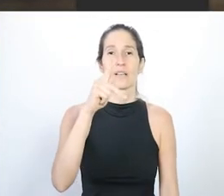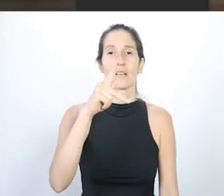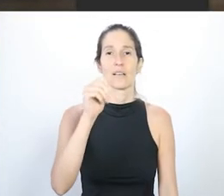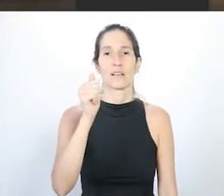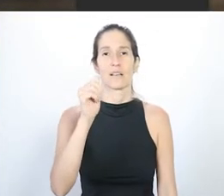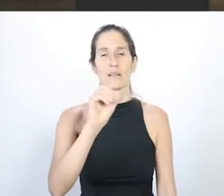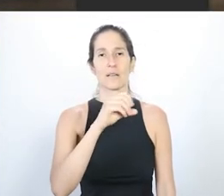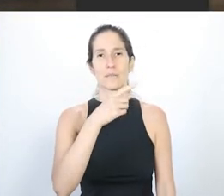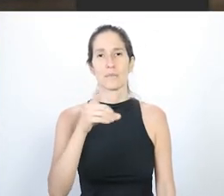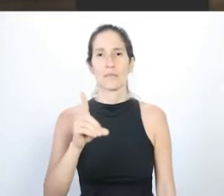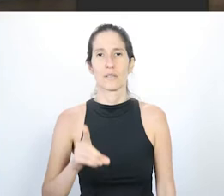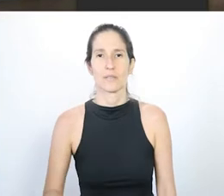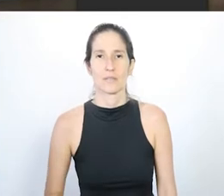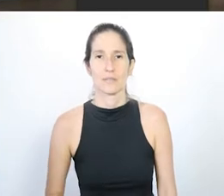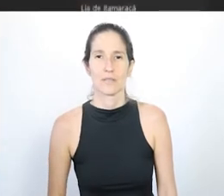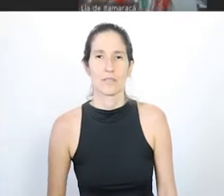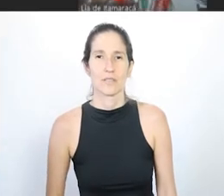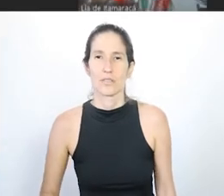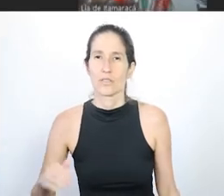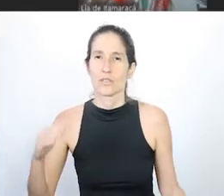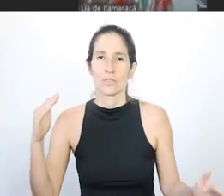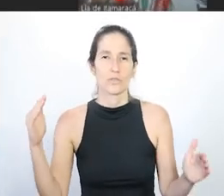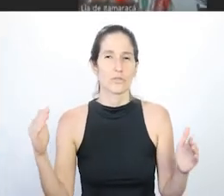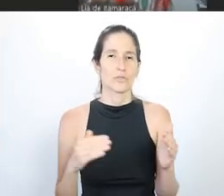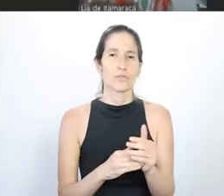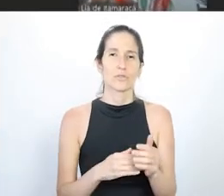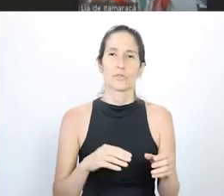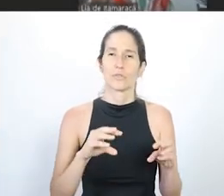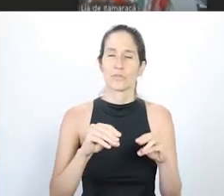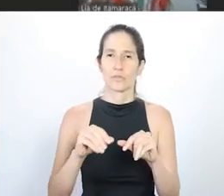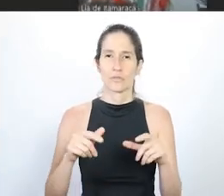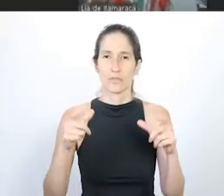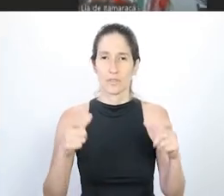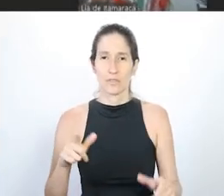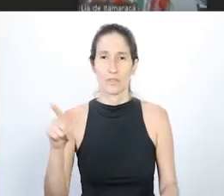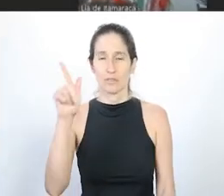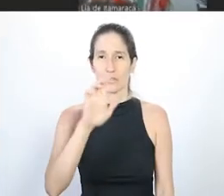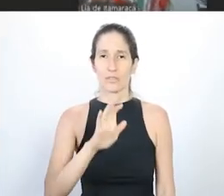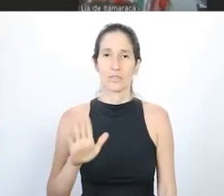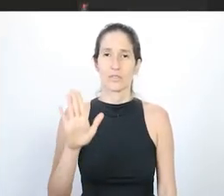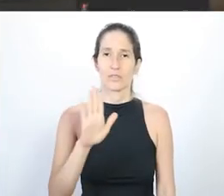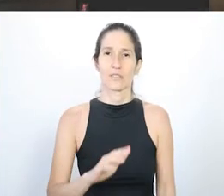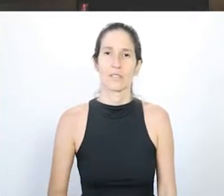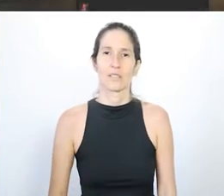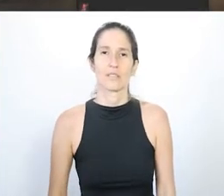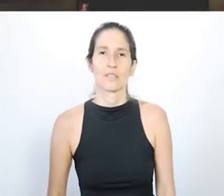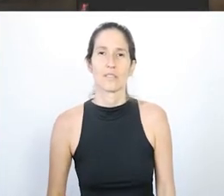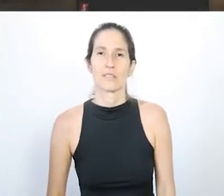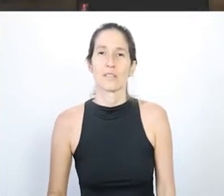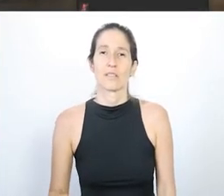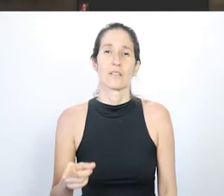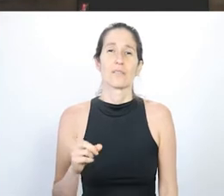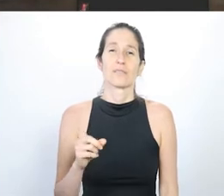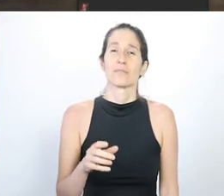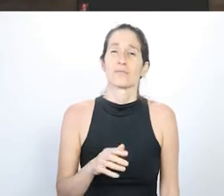de todo o chão de Goiás, que eu não suporto mais pontadas no coração.